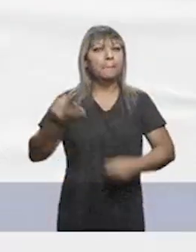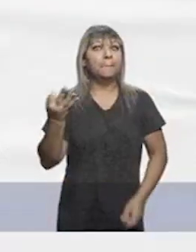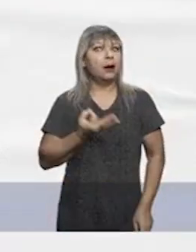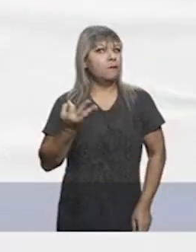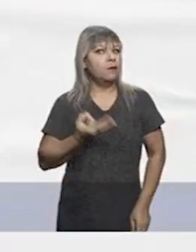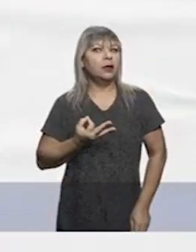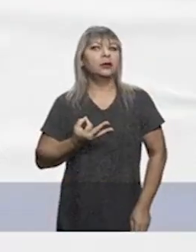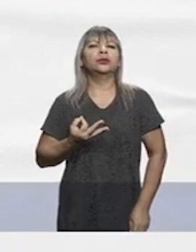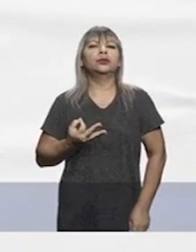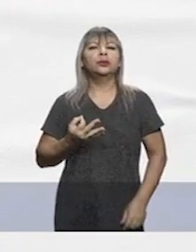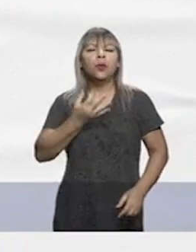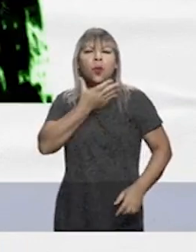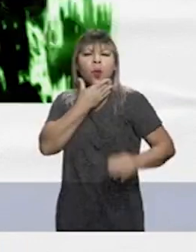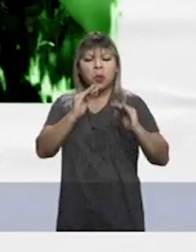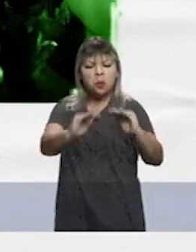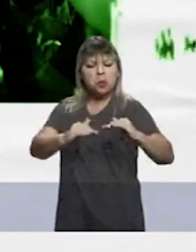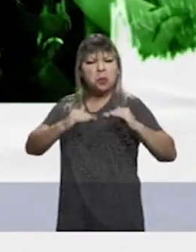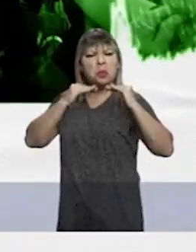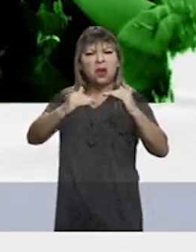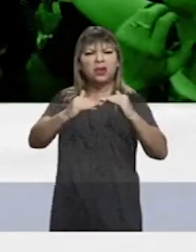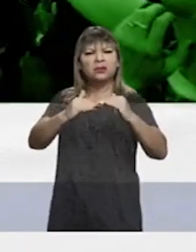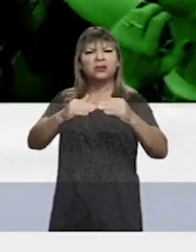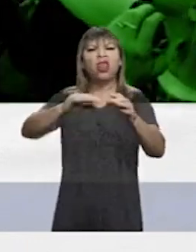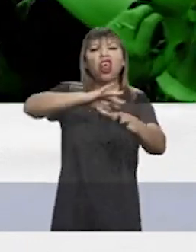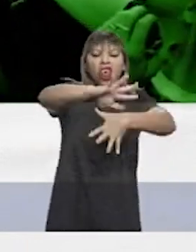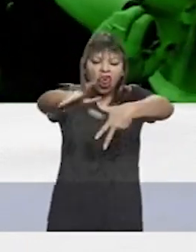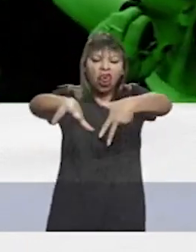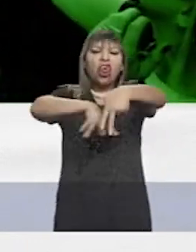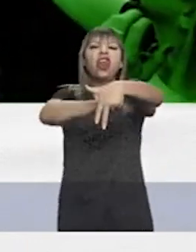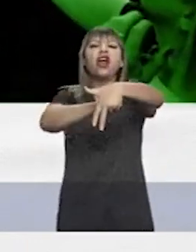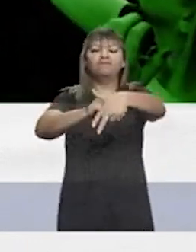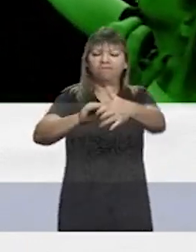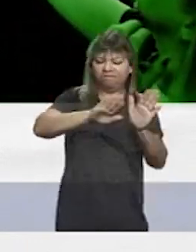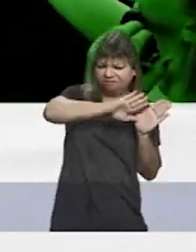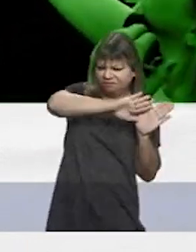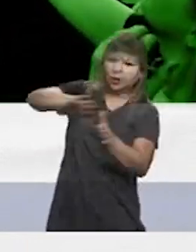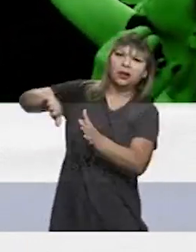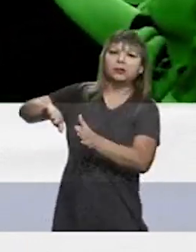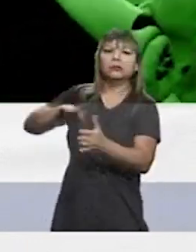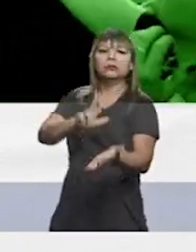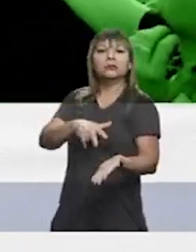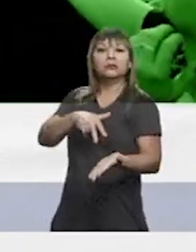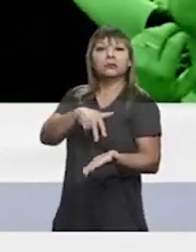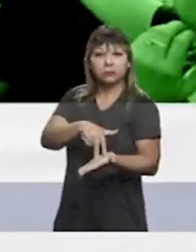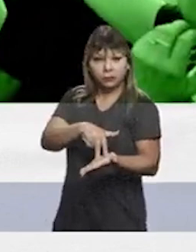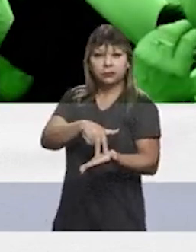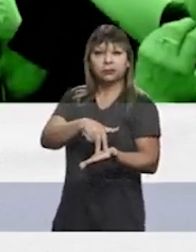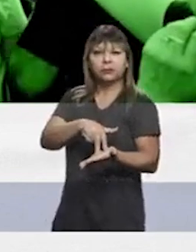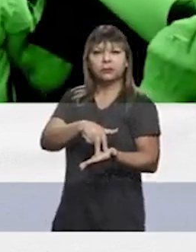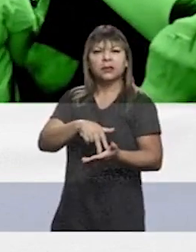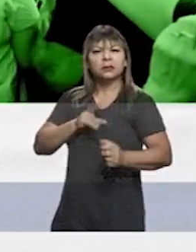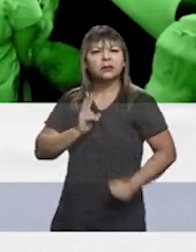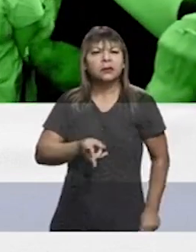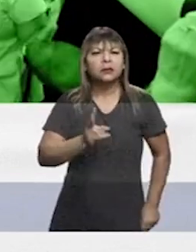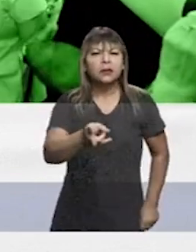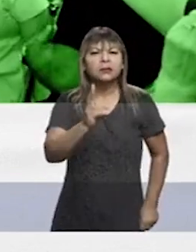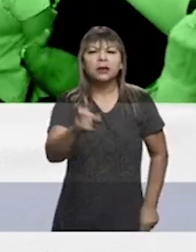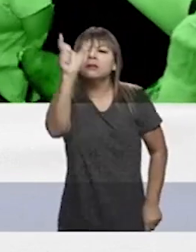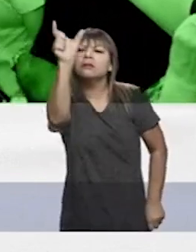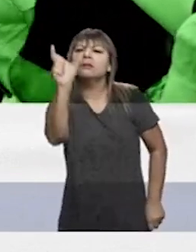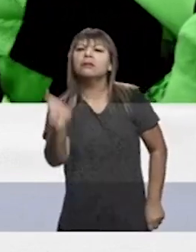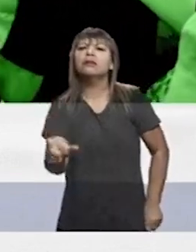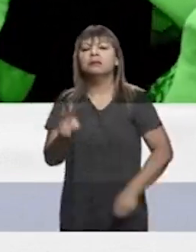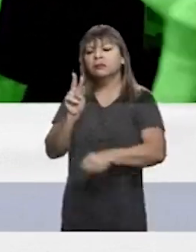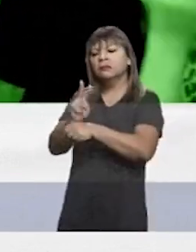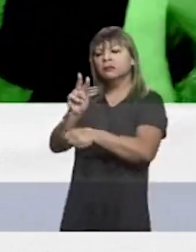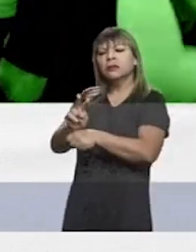pública. Um dos maiores combatentes contra a corrupção. Extremamente atuante, sempre defensor do